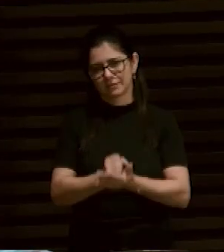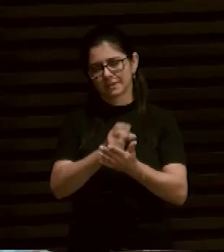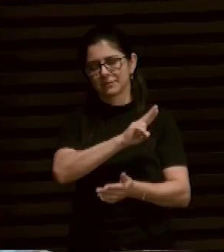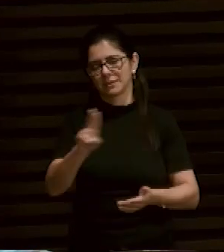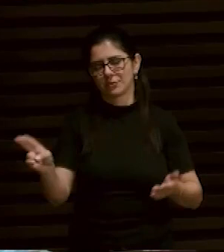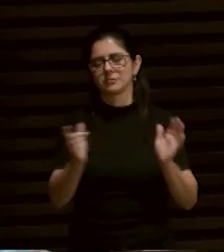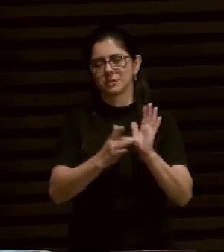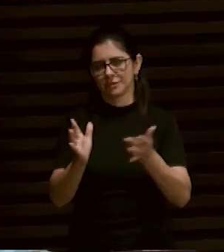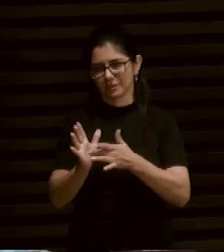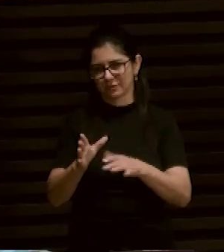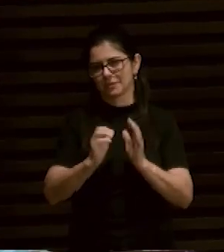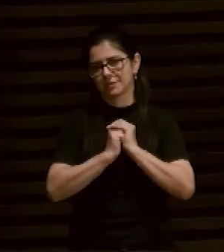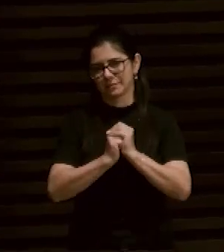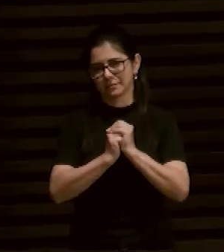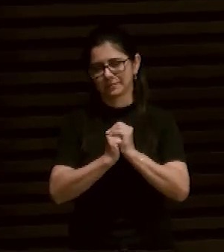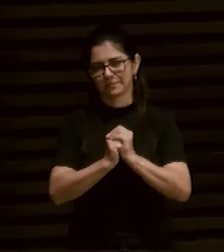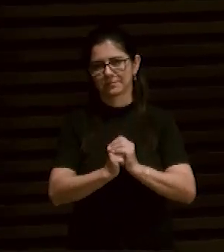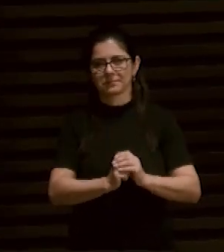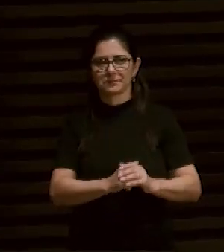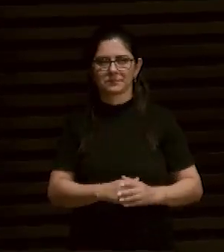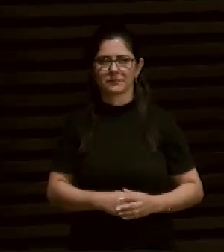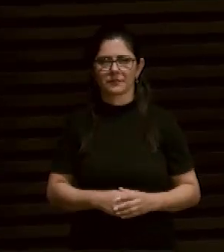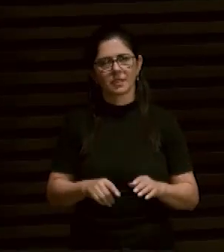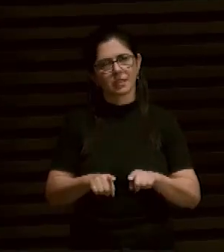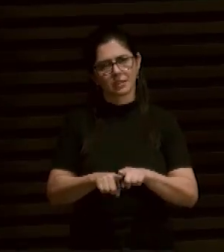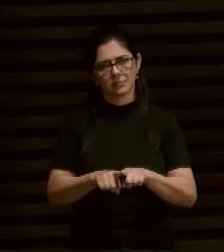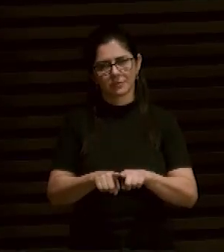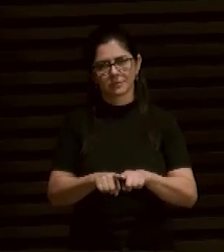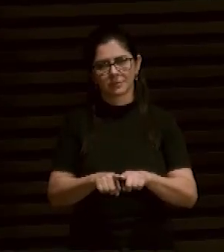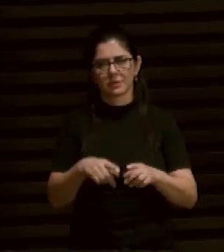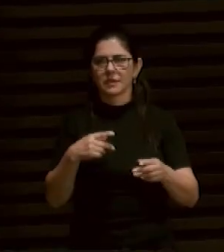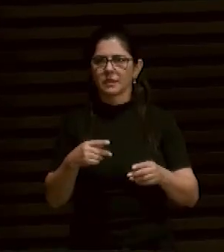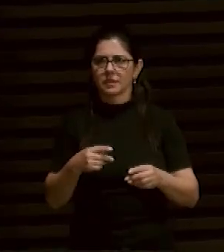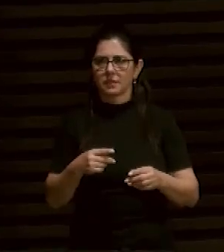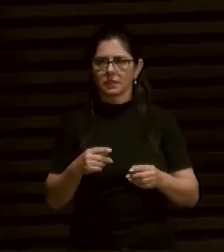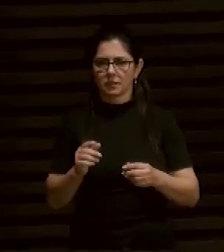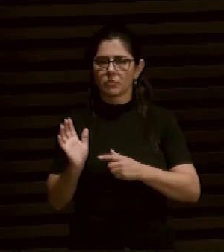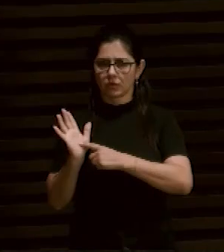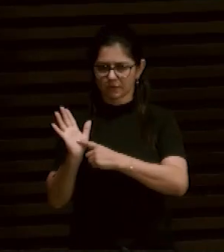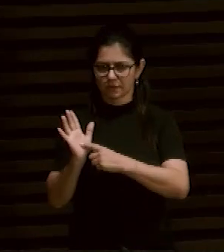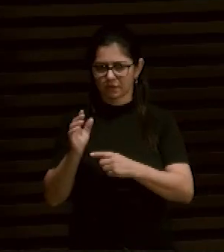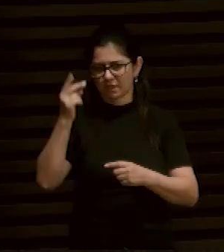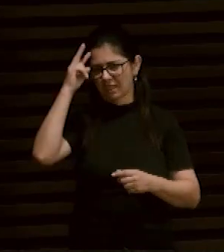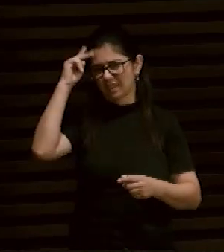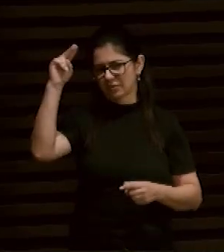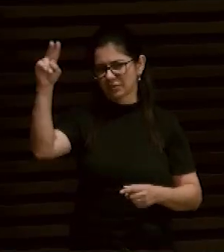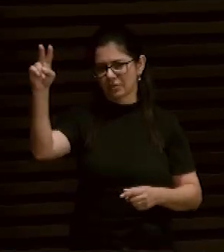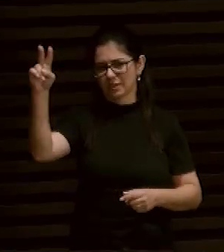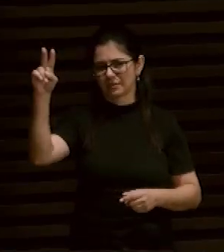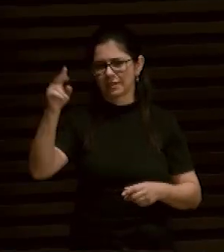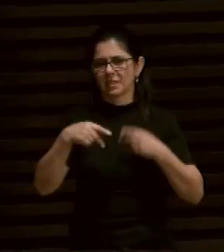Amém. Amém, irmãos. Irmãos, diz a história, ou também uma lenda, nós não sabemos, que